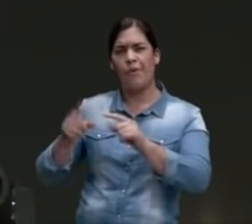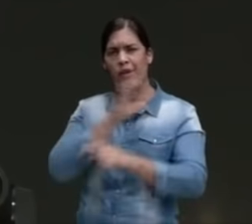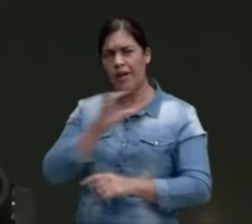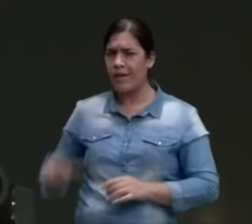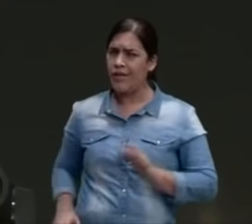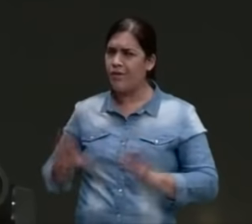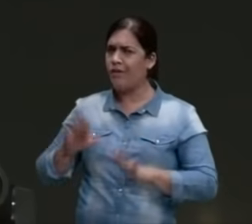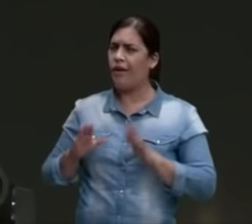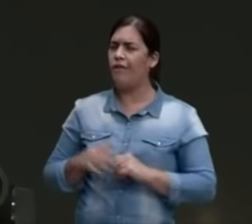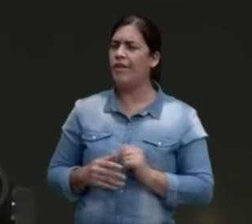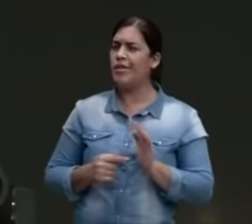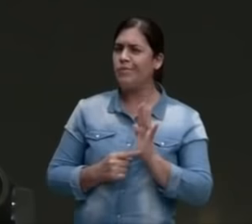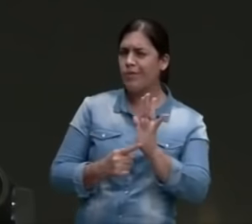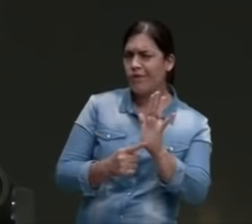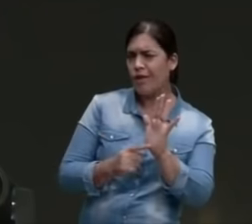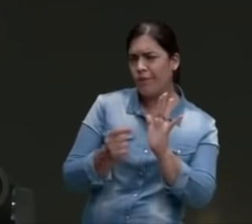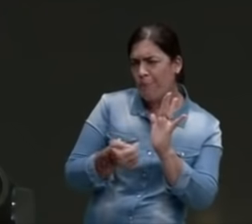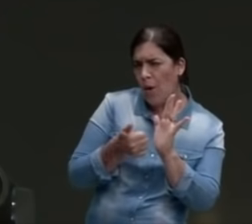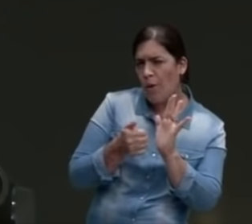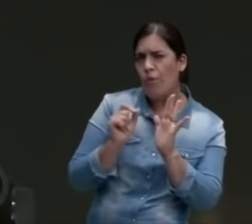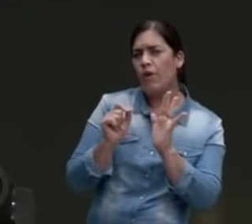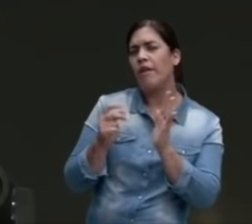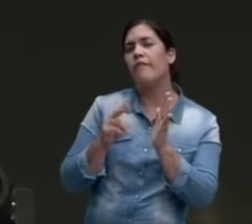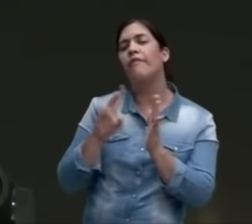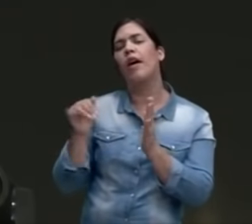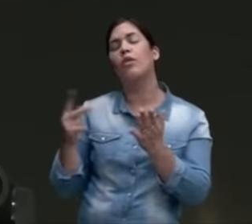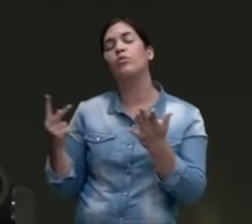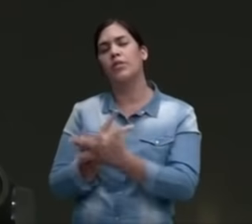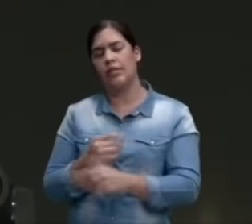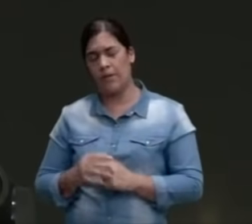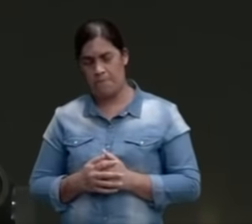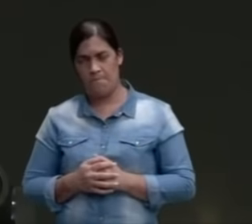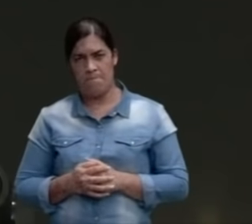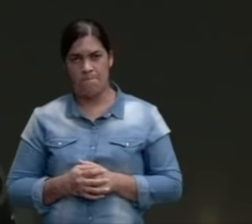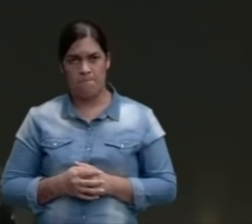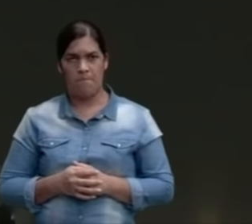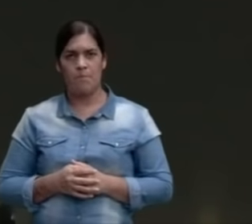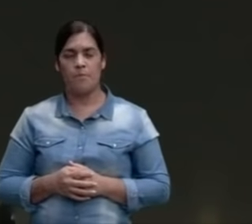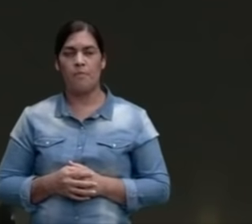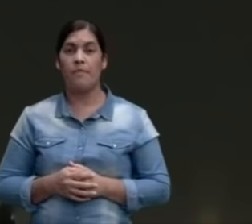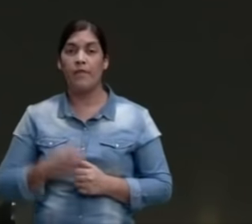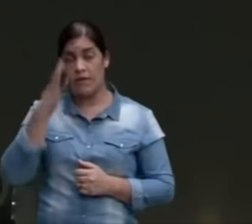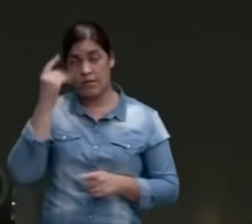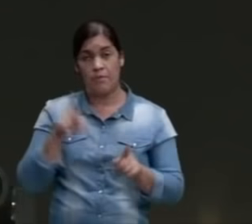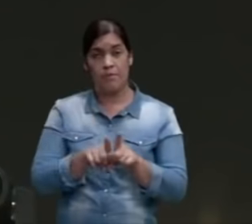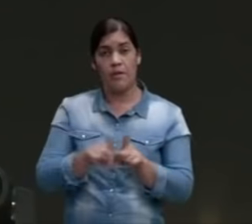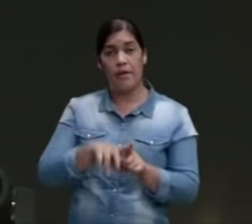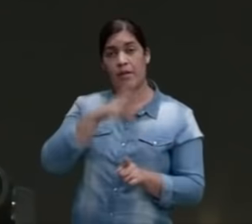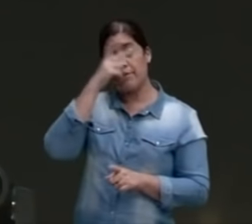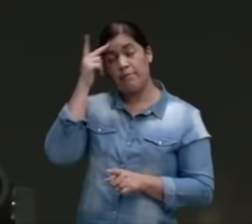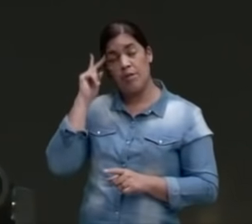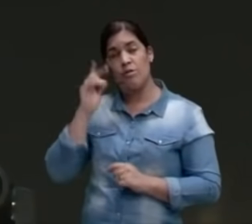prévia do que está acontecendo, certo? Então, nós sabemos também que as pessoas estão cada vez